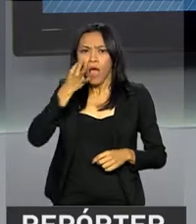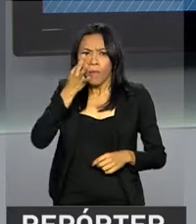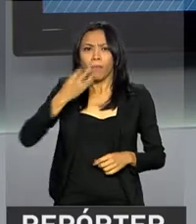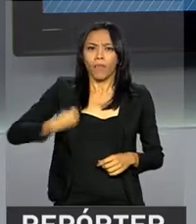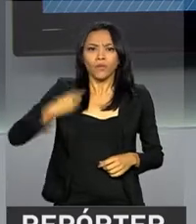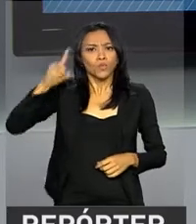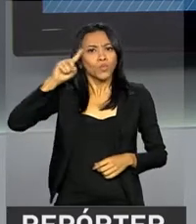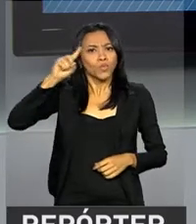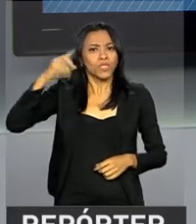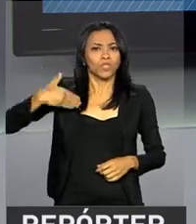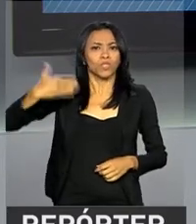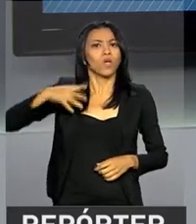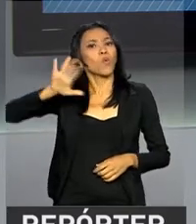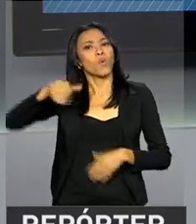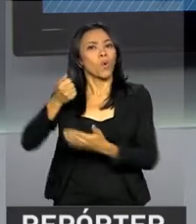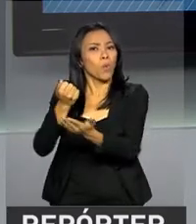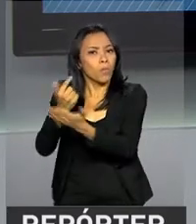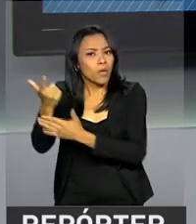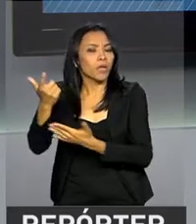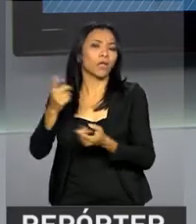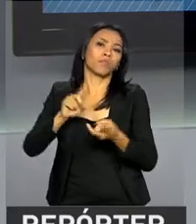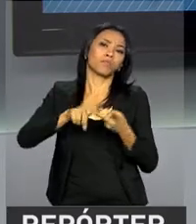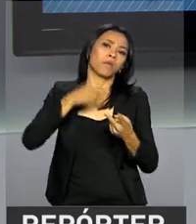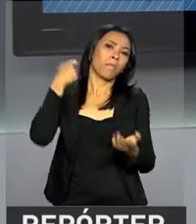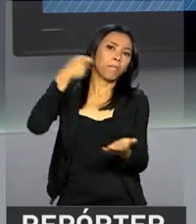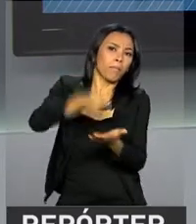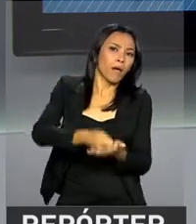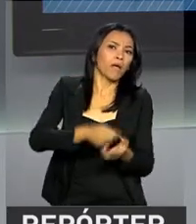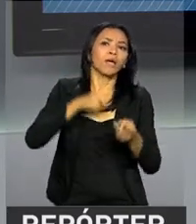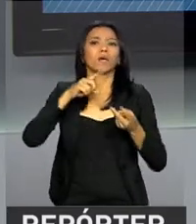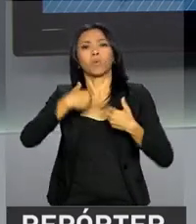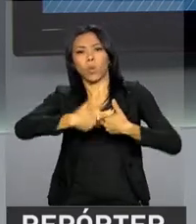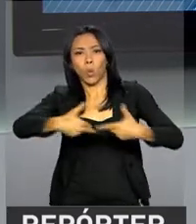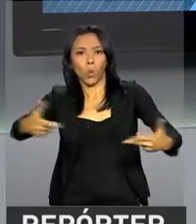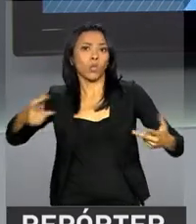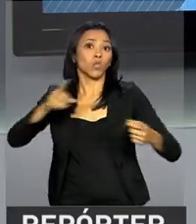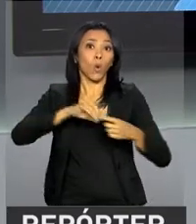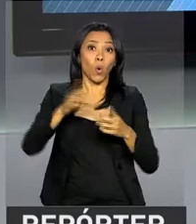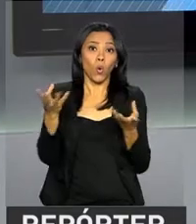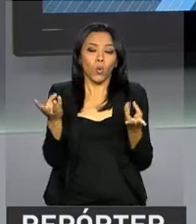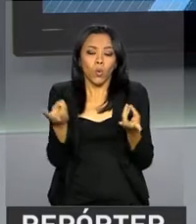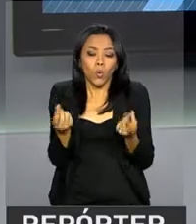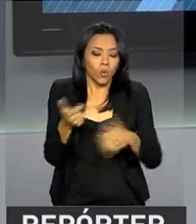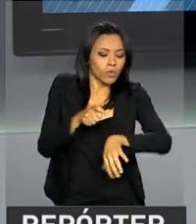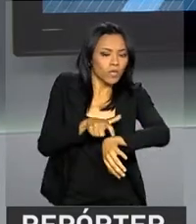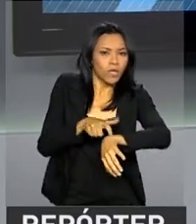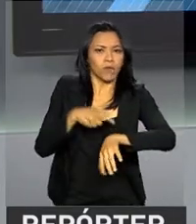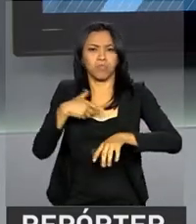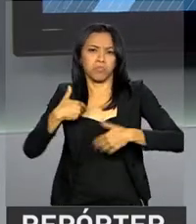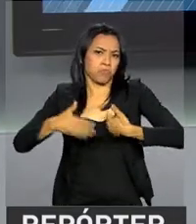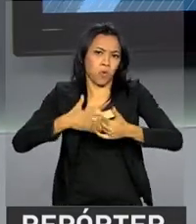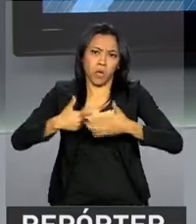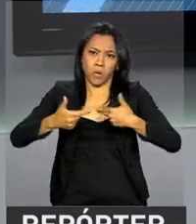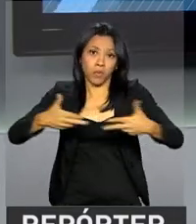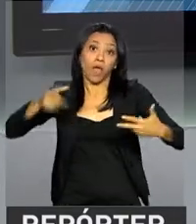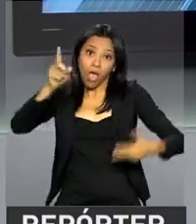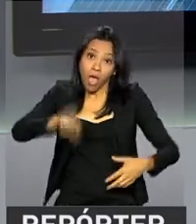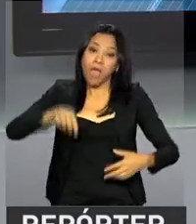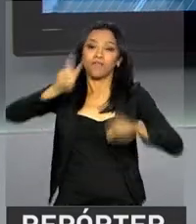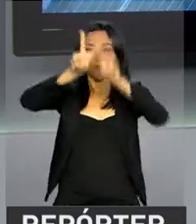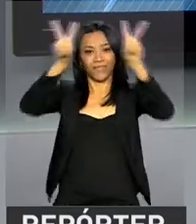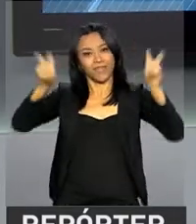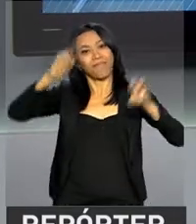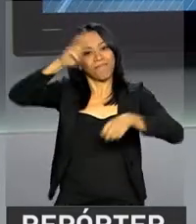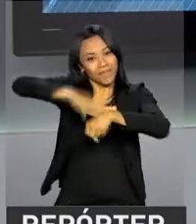Quando compramos um produto, pagamos as contas do mês ou calculamos o tempo para uma determinada atividade. A matemática é o tema da